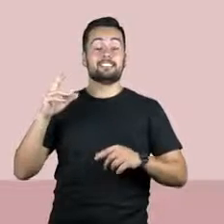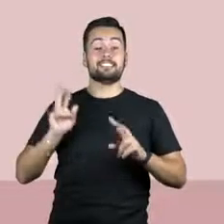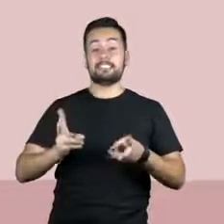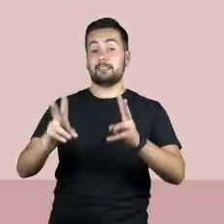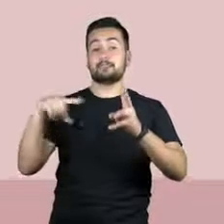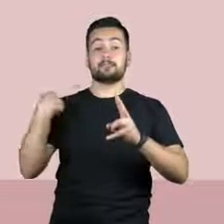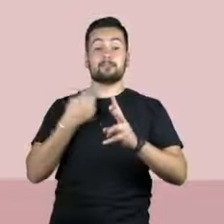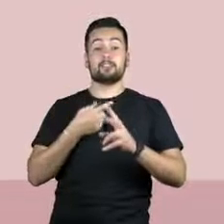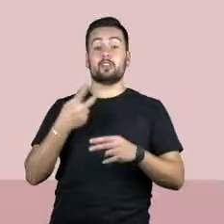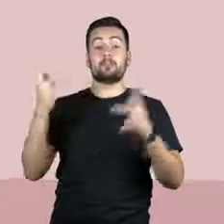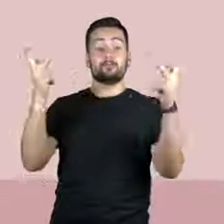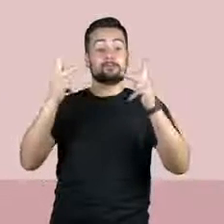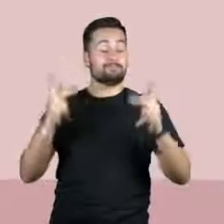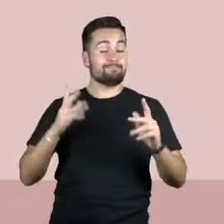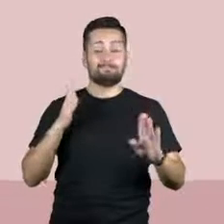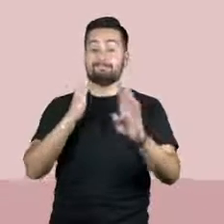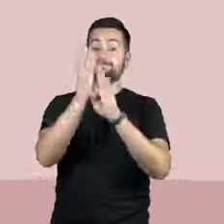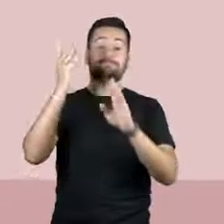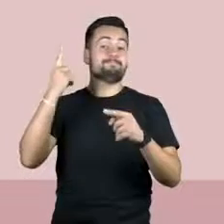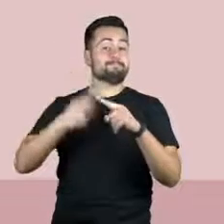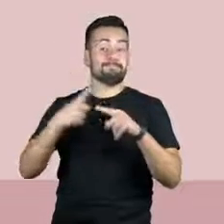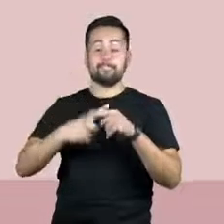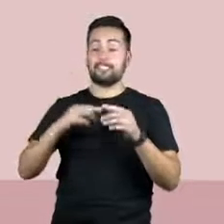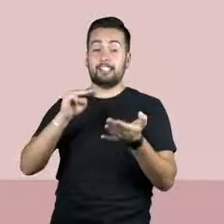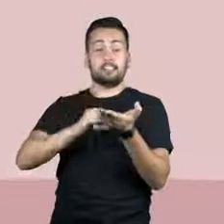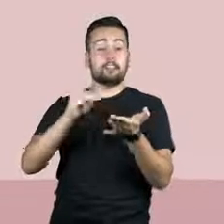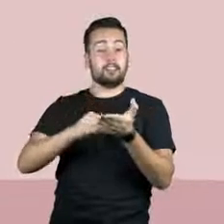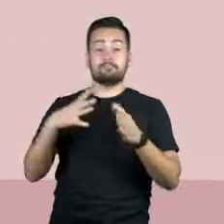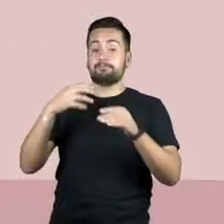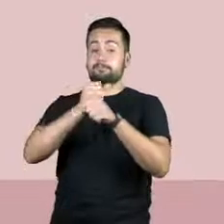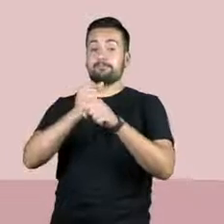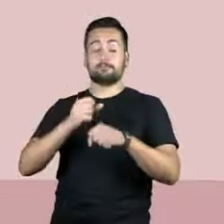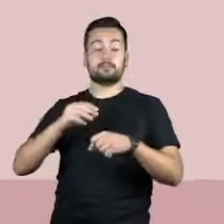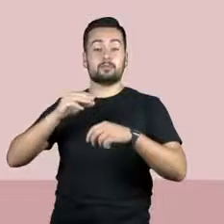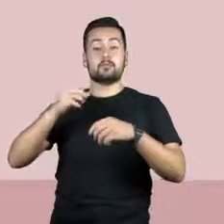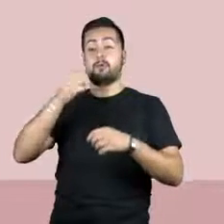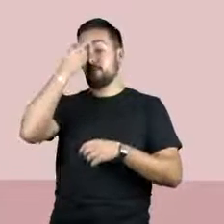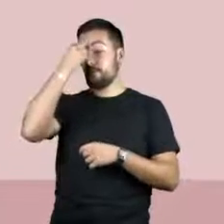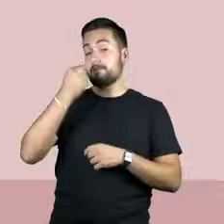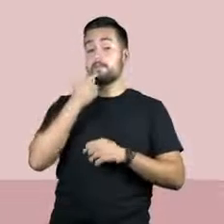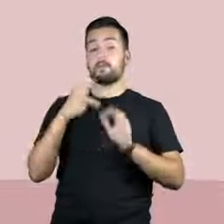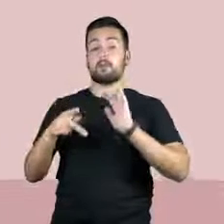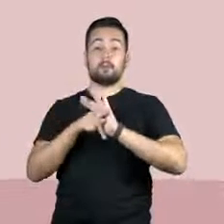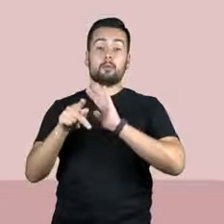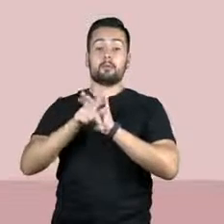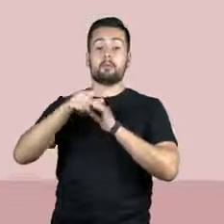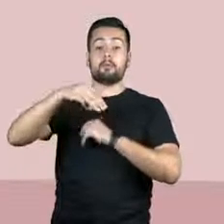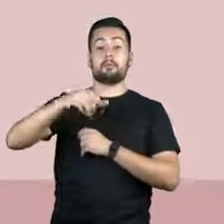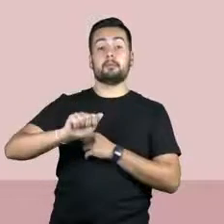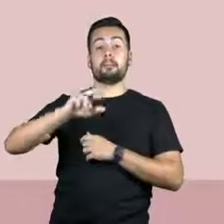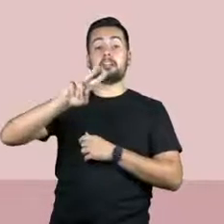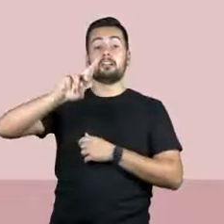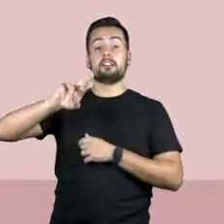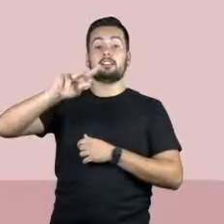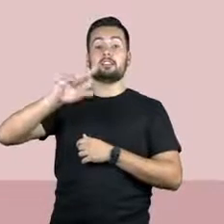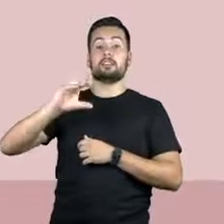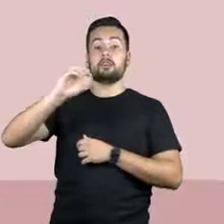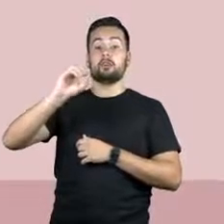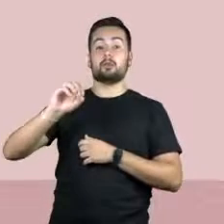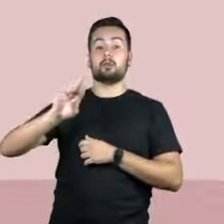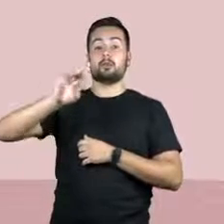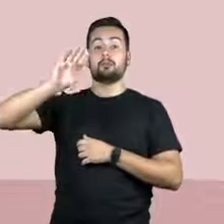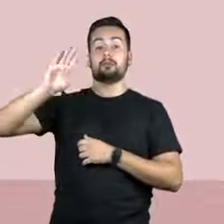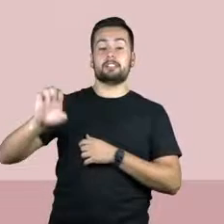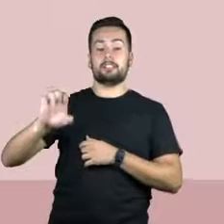nesses programas na hora de atribuir. Por quê? O método de cálculo se baseia no modelo de Mohr-Coulomb. E Mohr-Coulomb precisa de atrito interno e